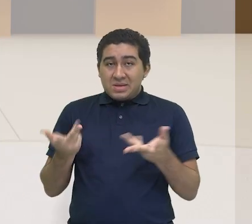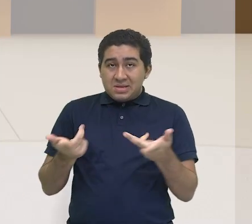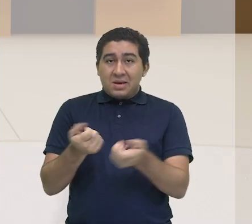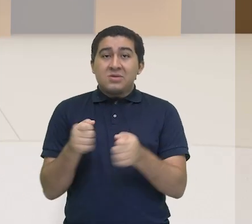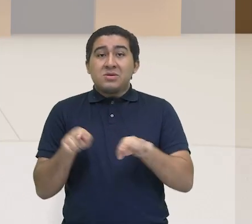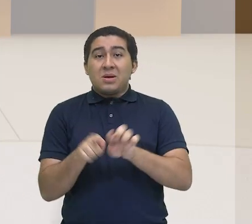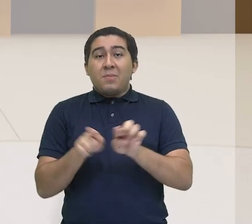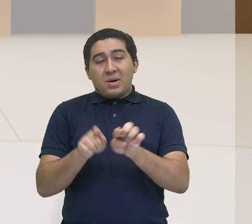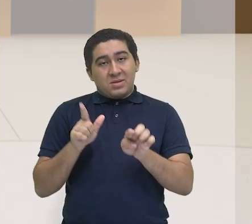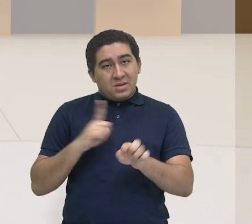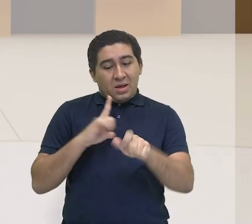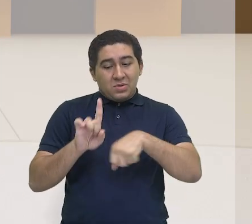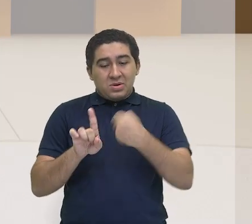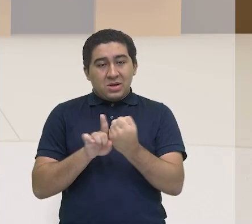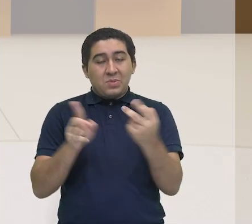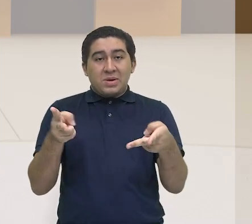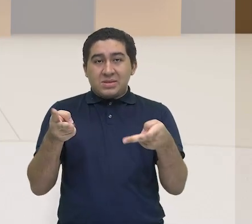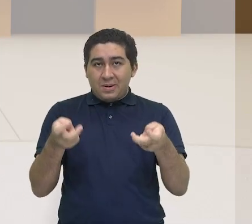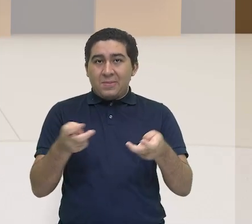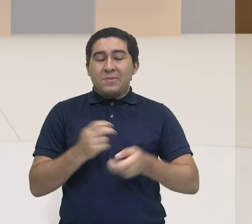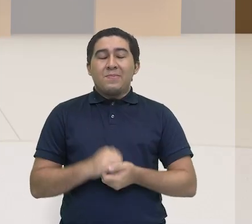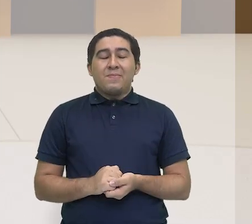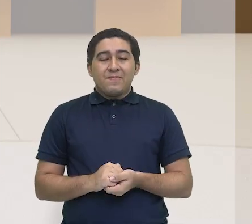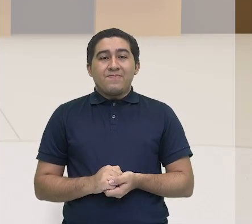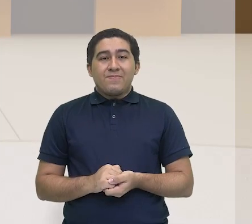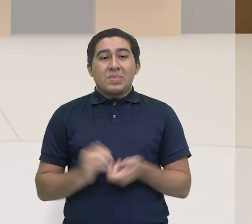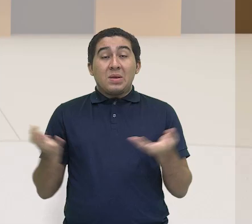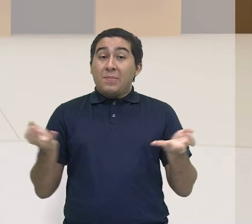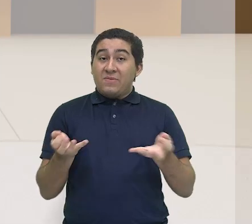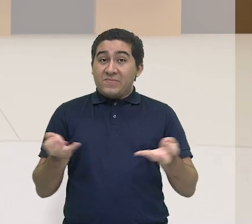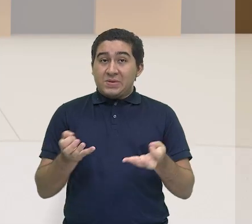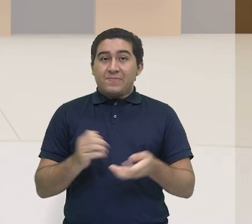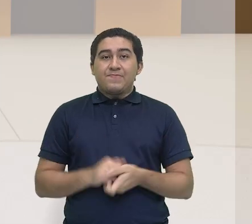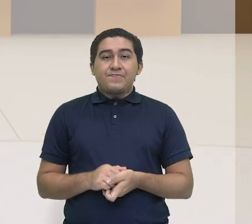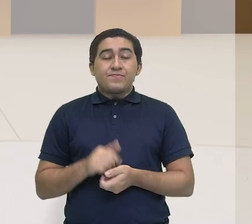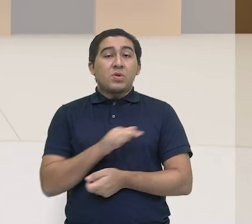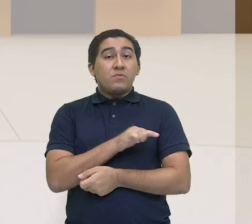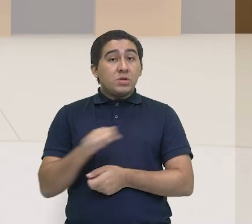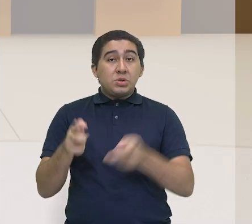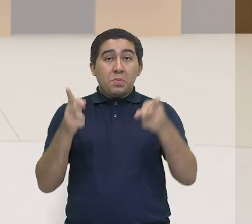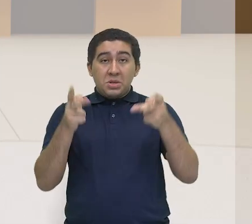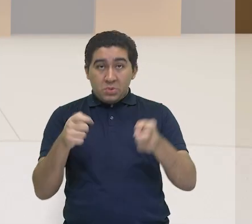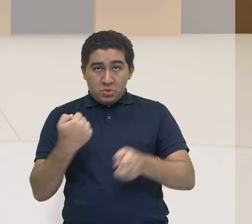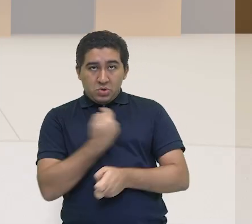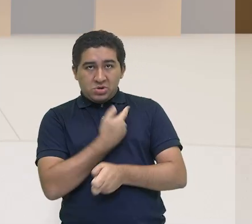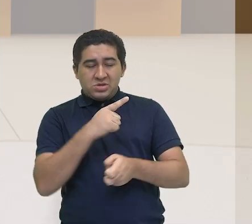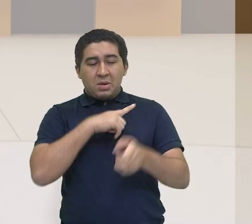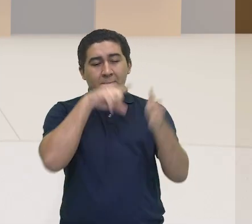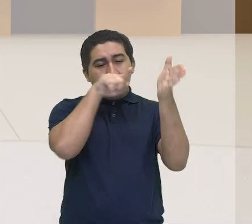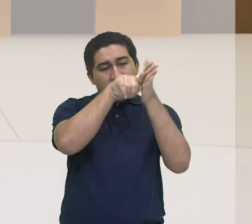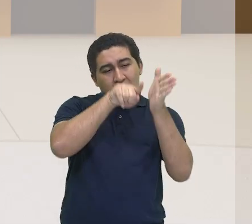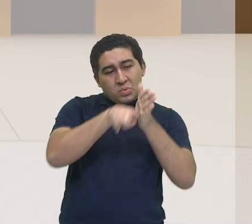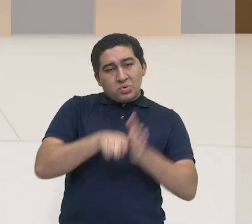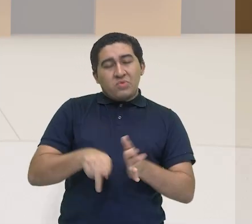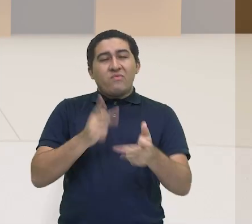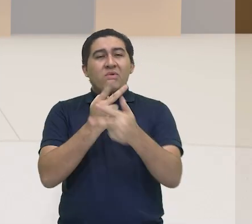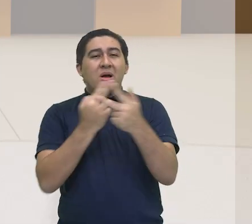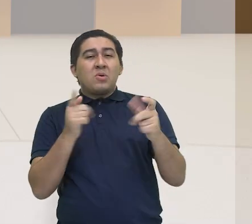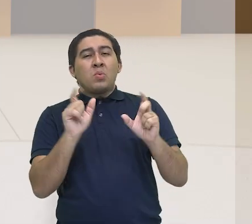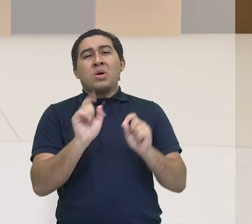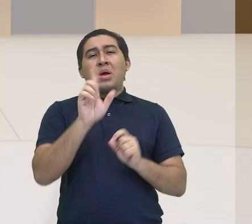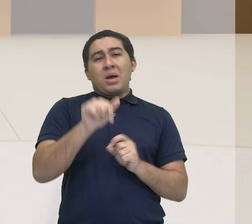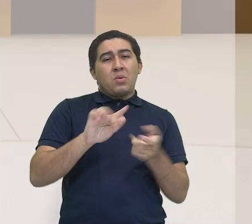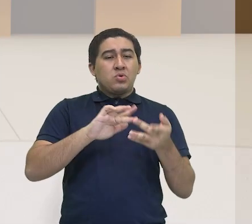na sociedade. Perfeito, professora. E, gente, vocês viram que nós fizemos perguntas aí, o que é o mundo do trabalho?